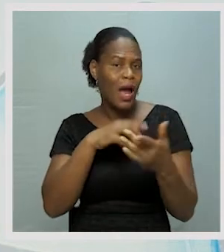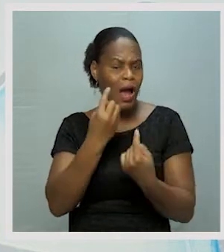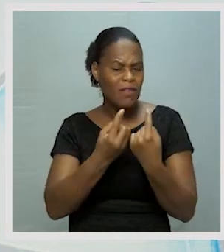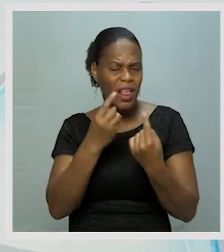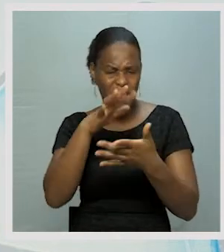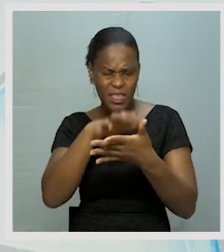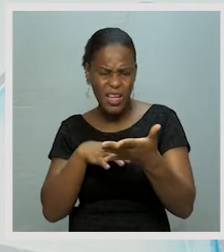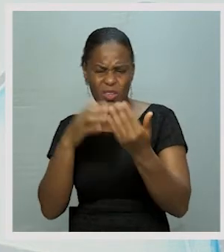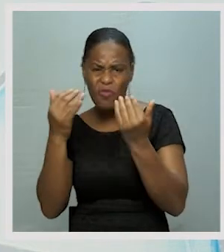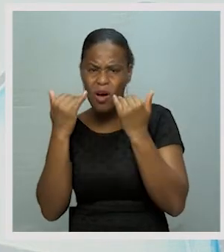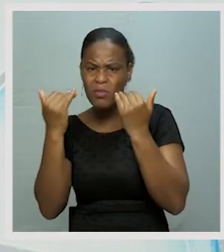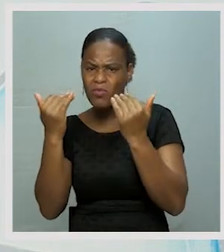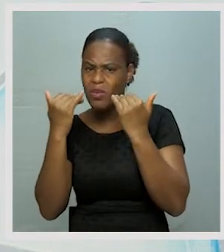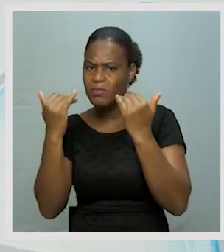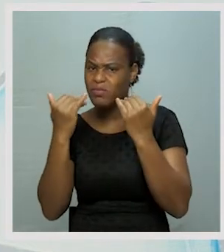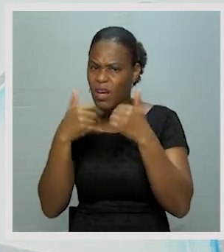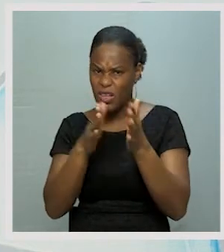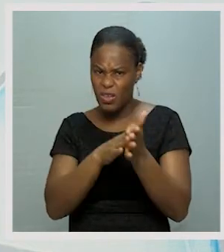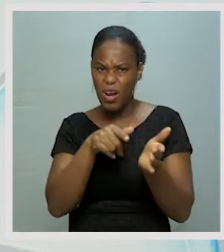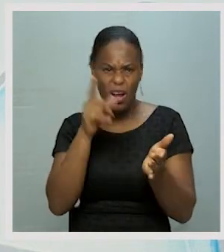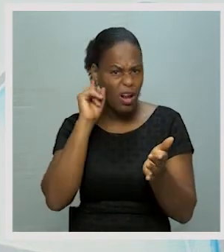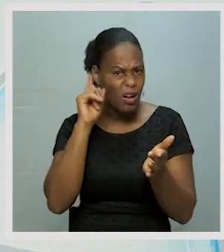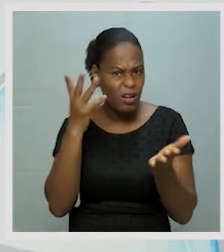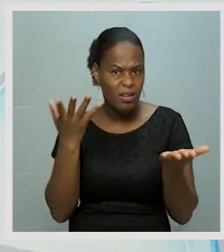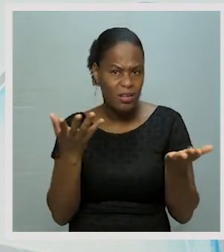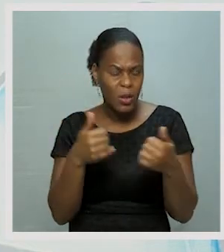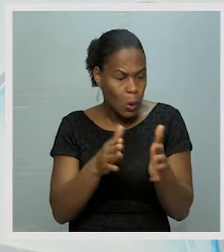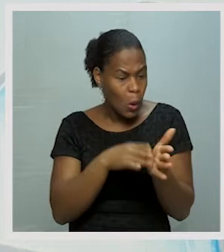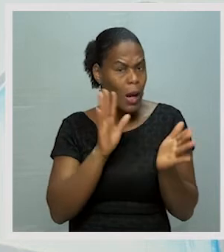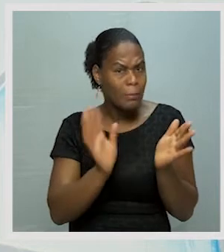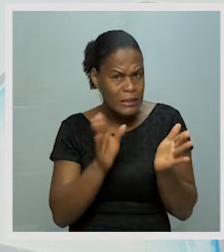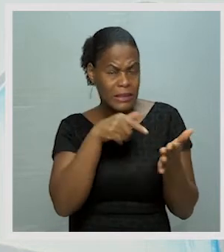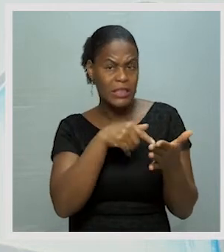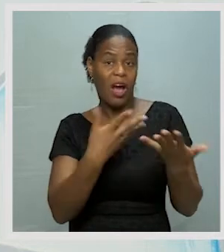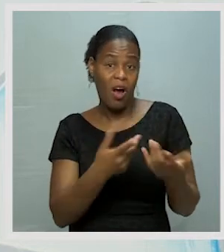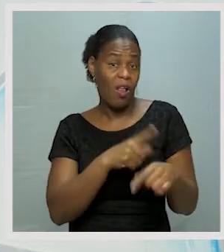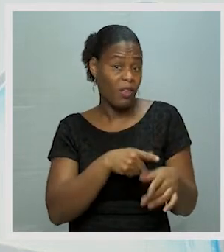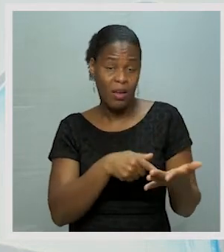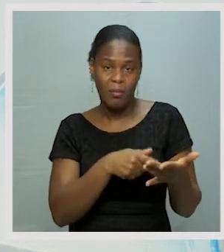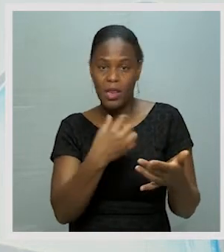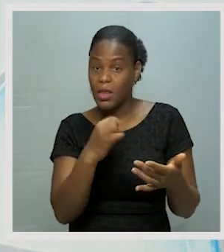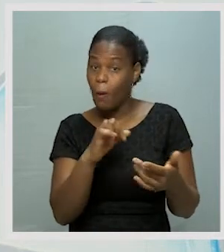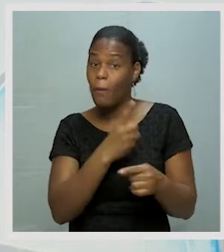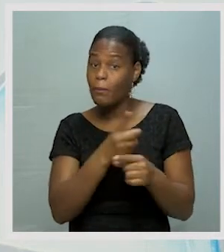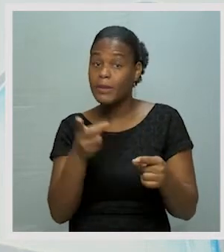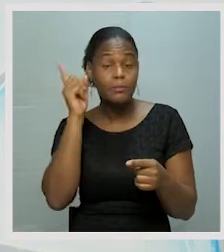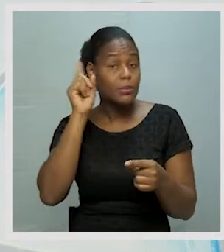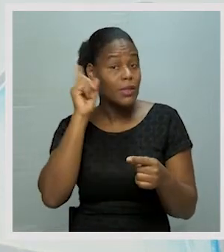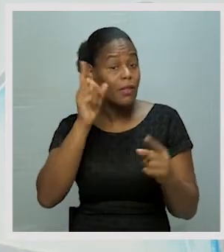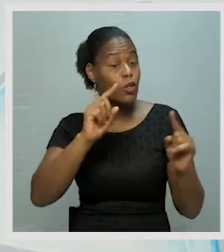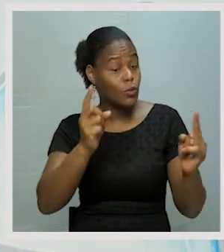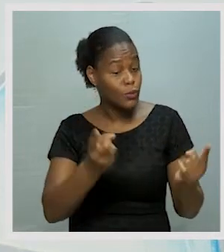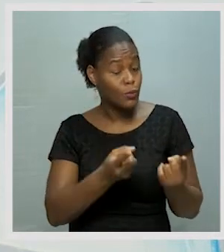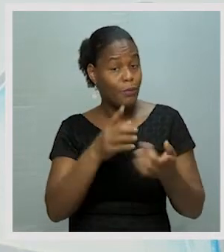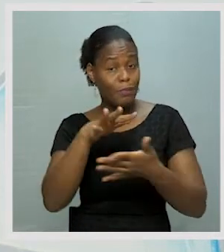úteis? Precisamos de todas elas no momento? Não. Por isso que é importante fazer resumo. Buscar